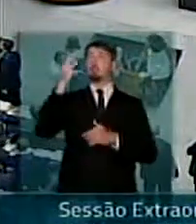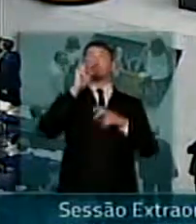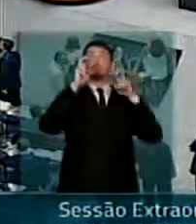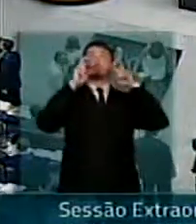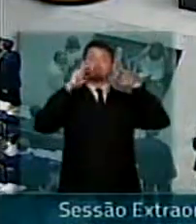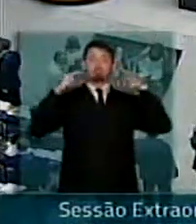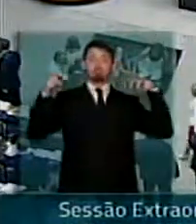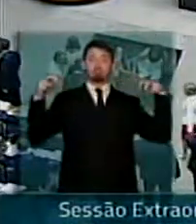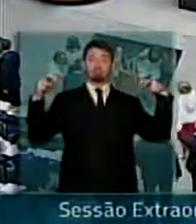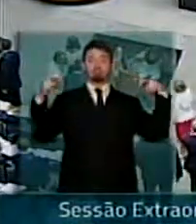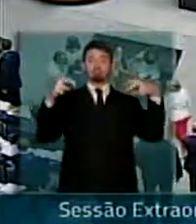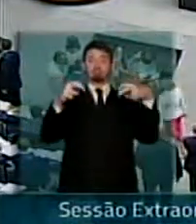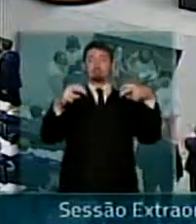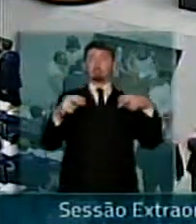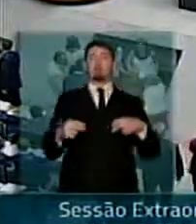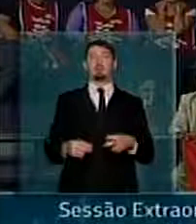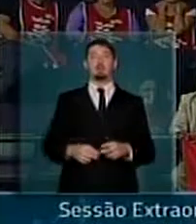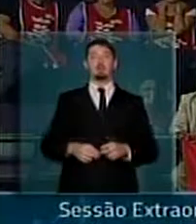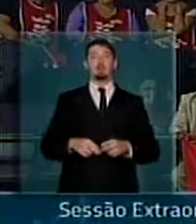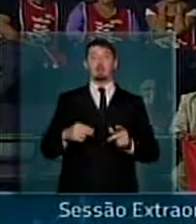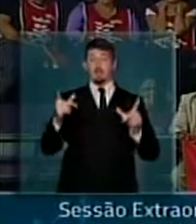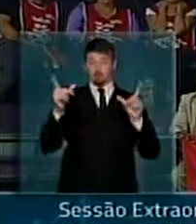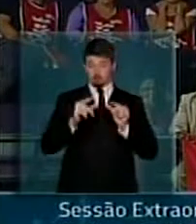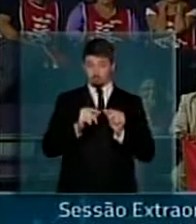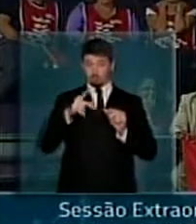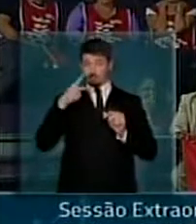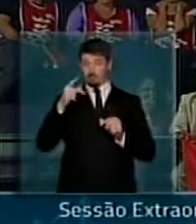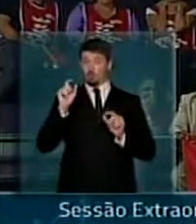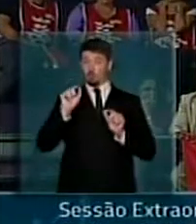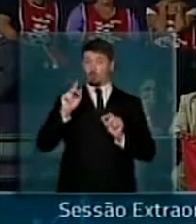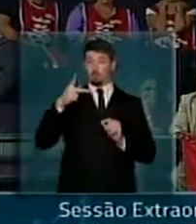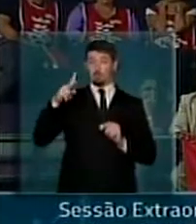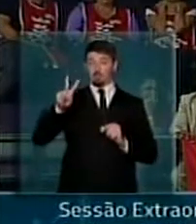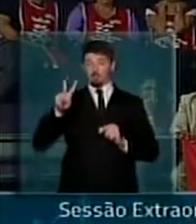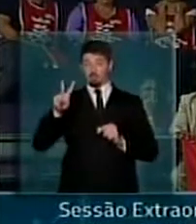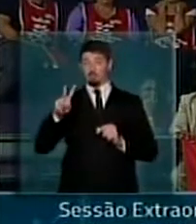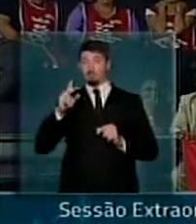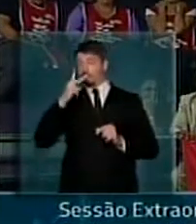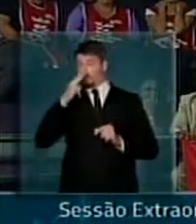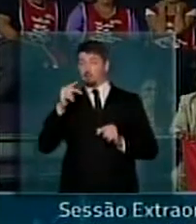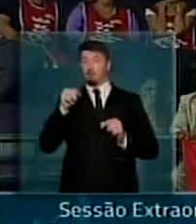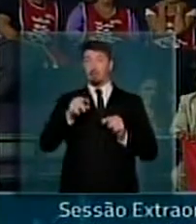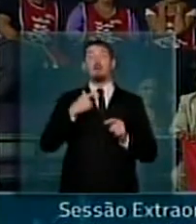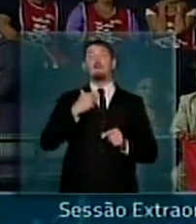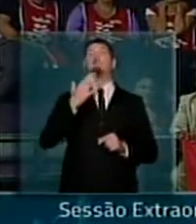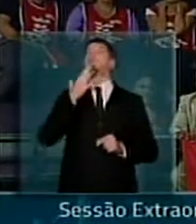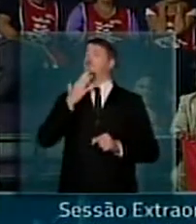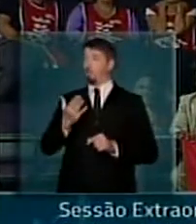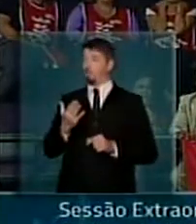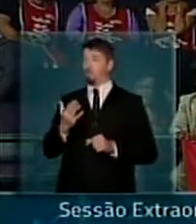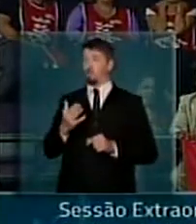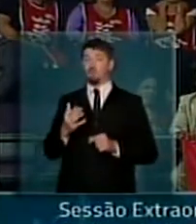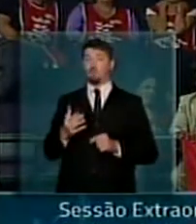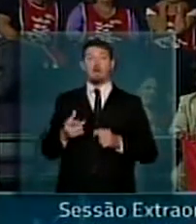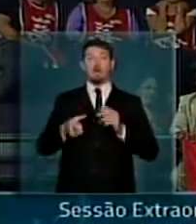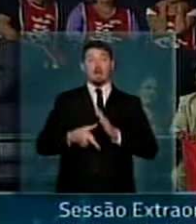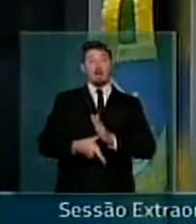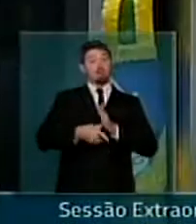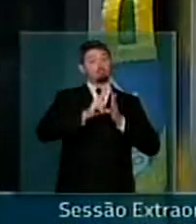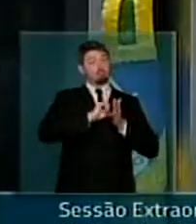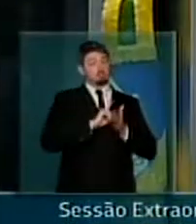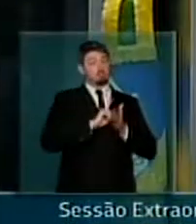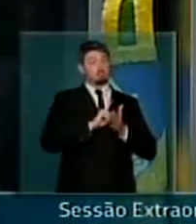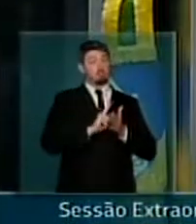galerias, o resumo da ópera em relação à posição do Partido Verde é a seguinte: nós somos favoráveis a uma